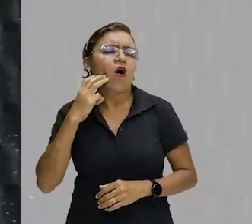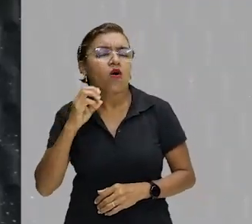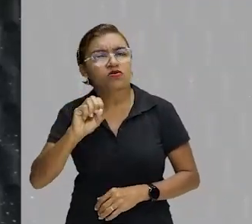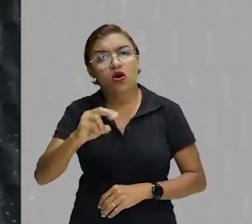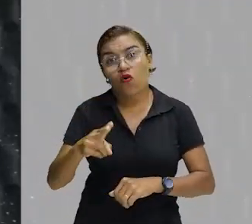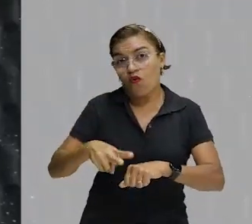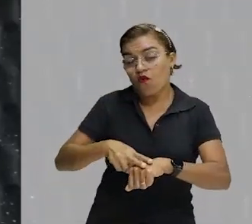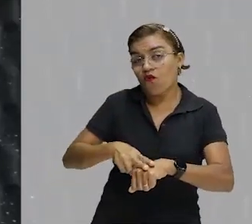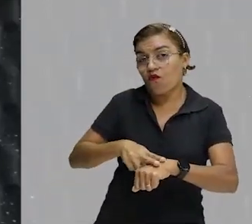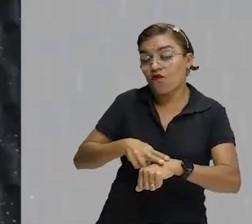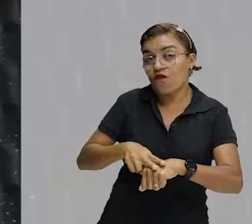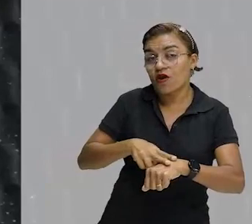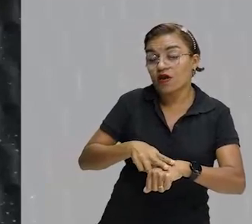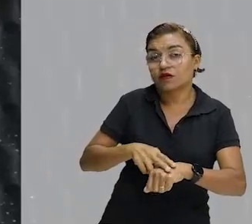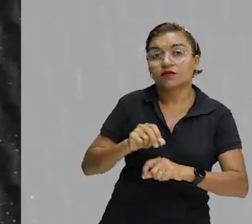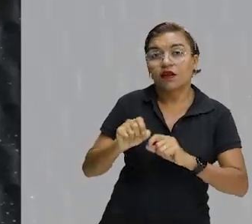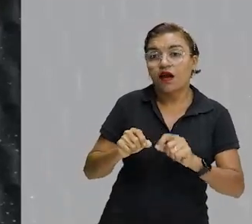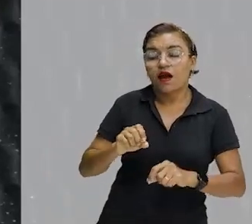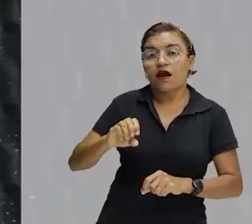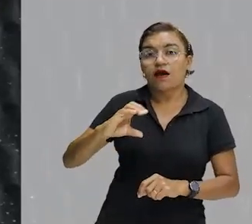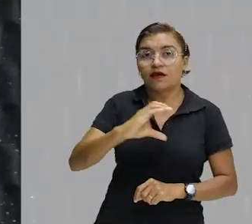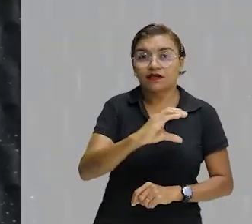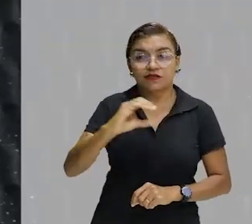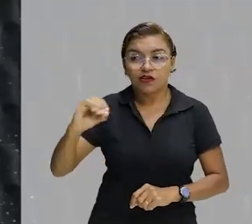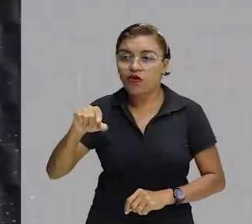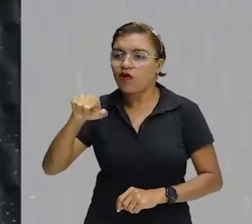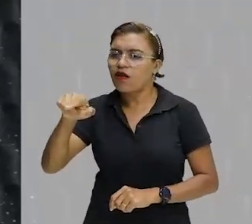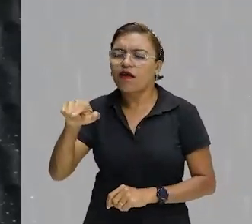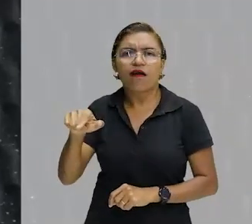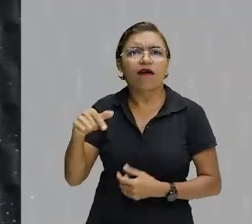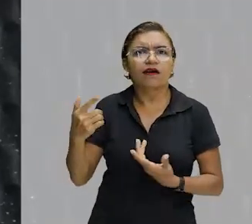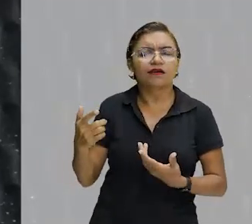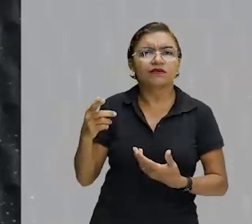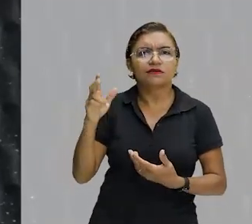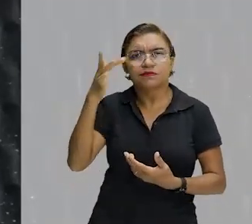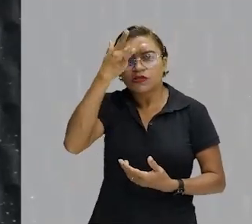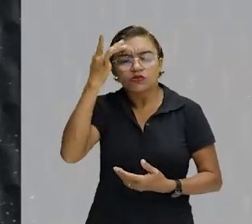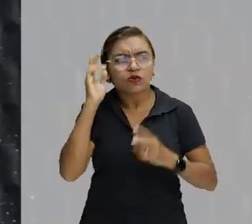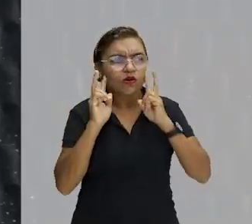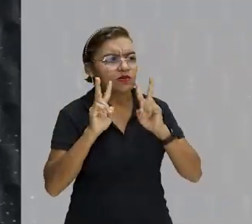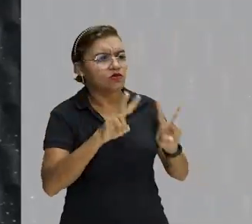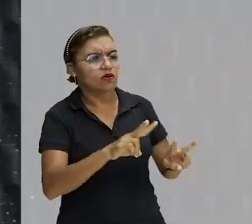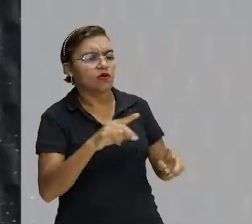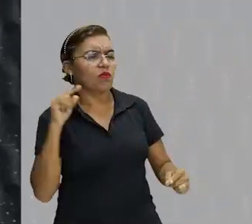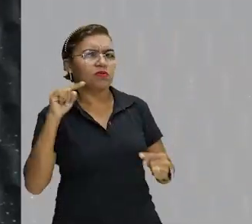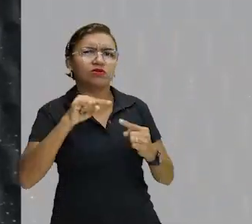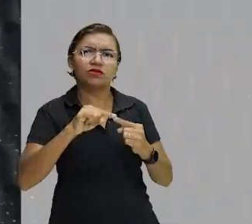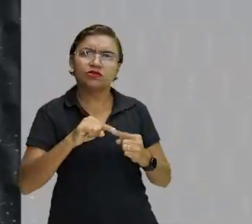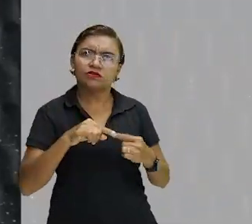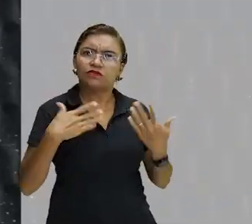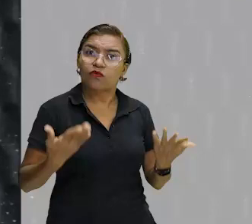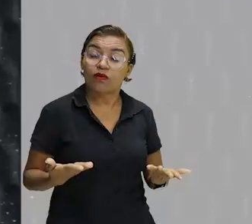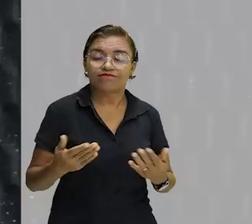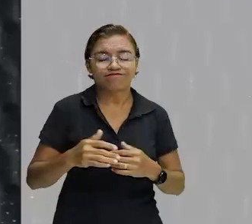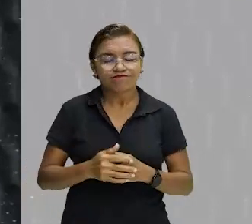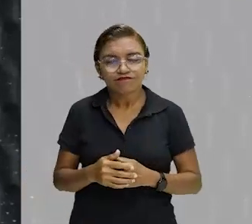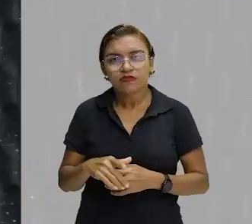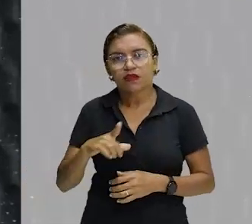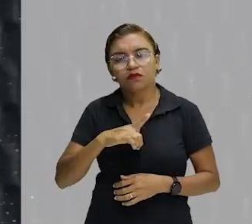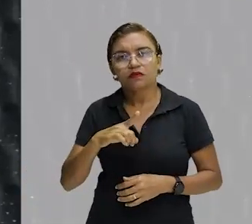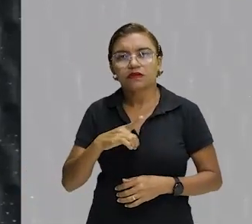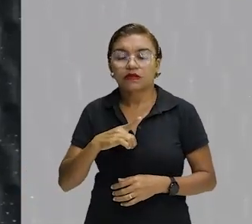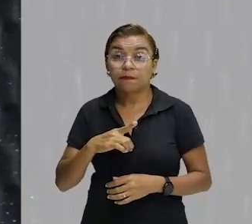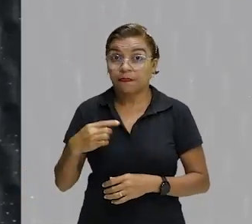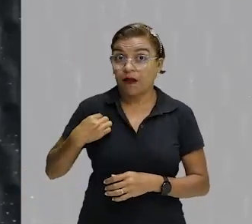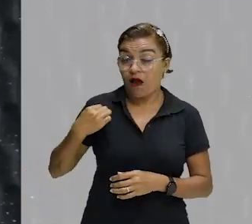sai literalmente, né, com um ganho de atenção, porque o objetivo era esse. Ou então experimente sair, né, com uma coisa mais discreta.